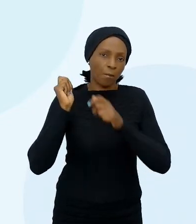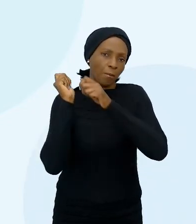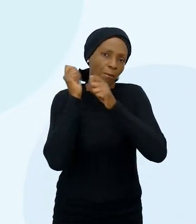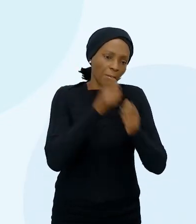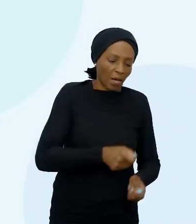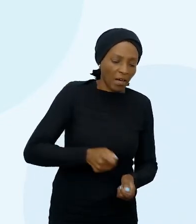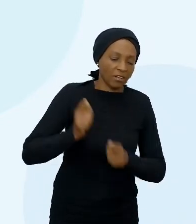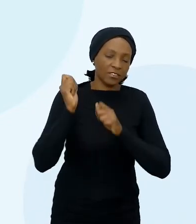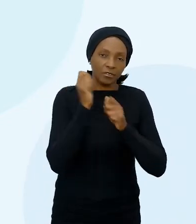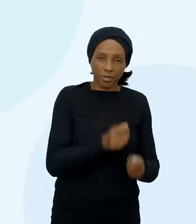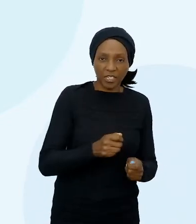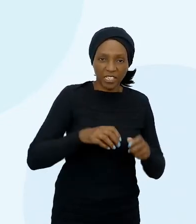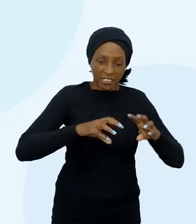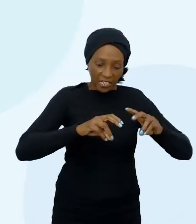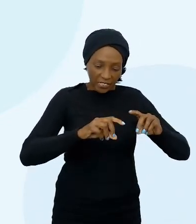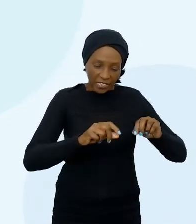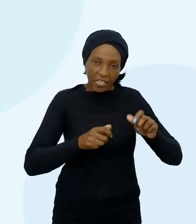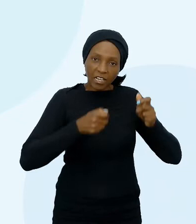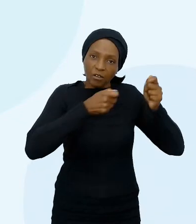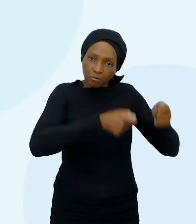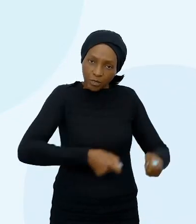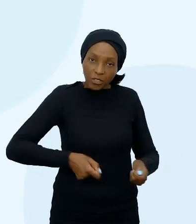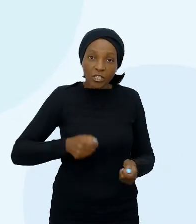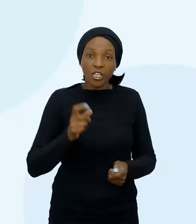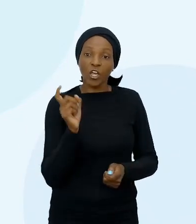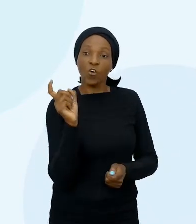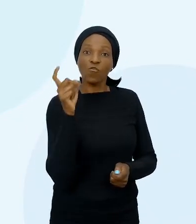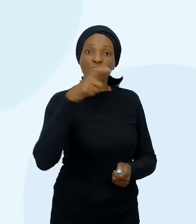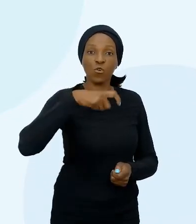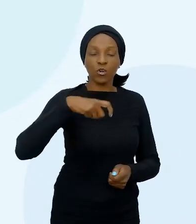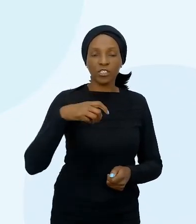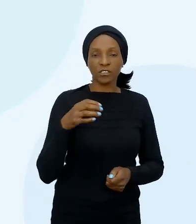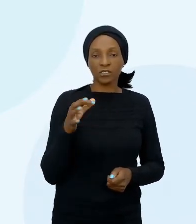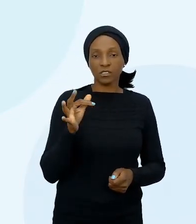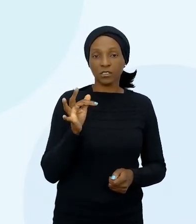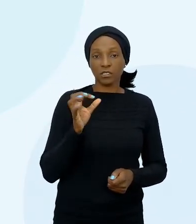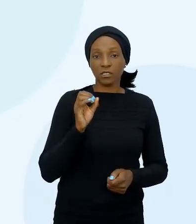da capina, se for utilizar uma foice, né? Uma